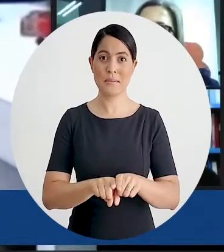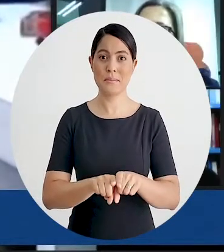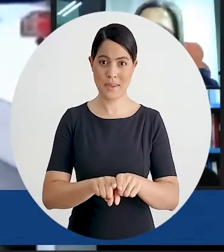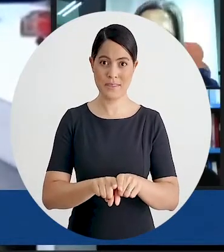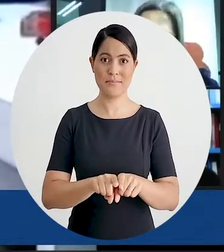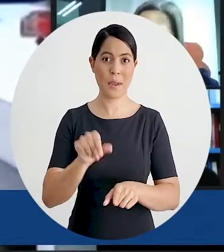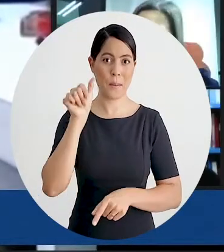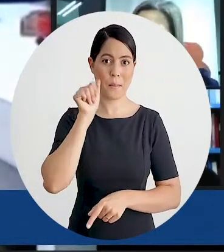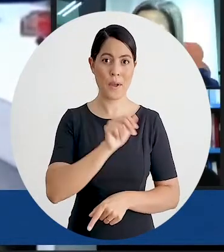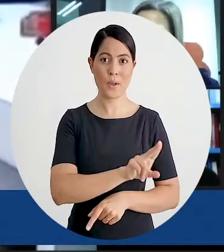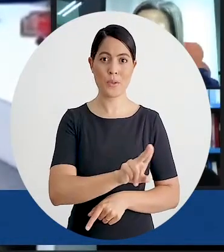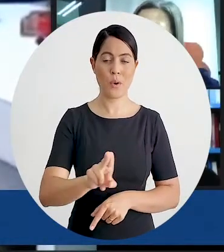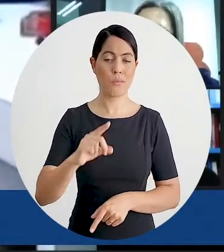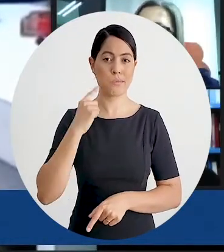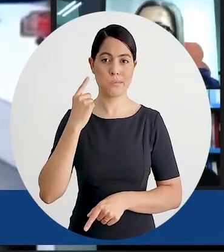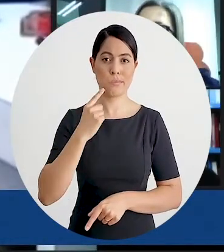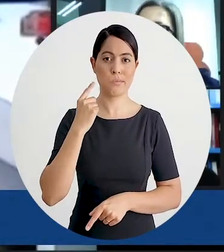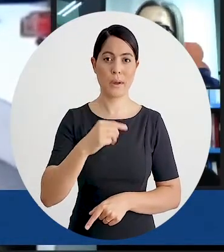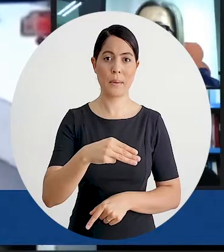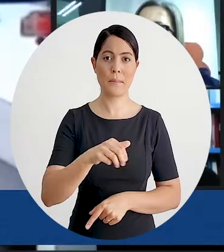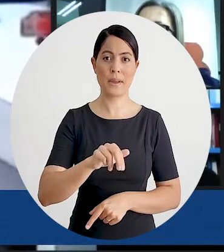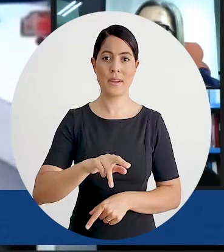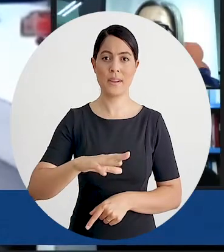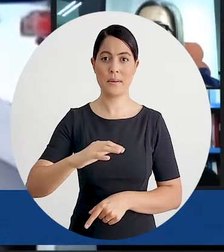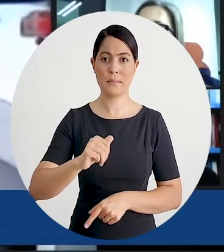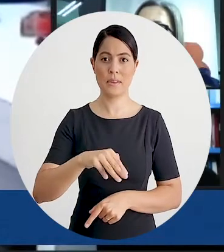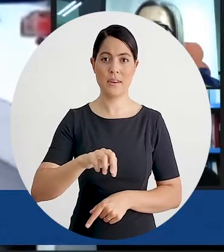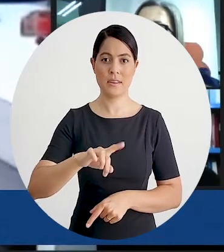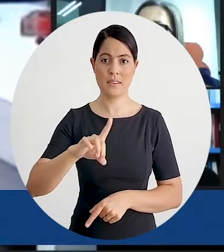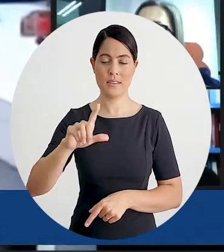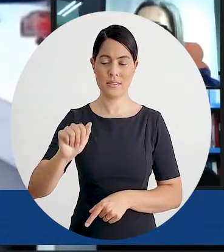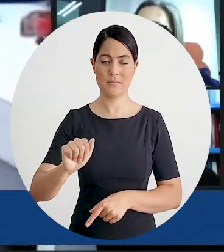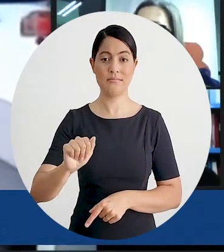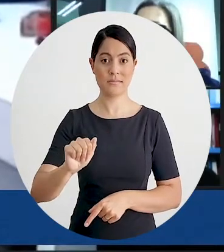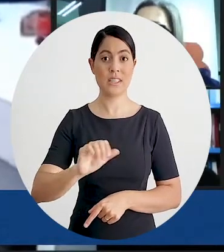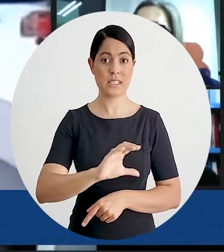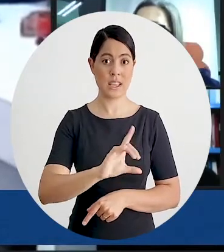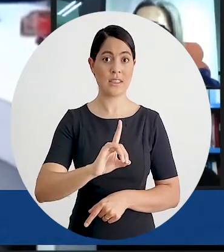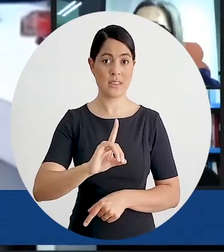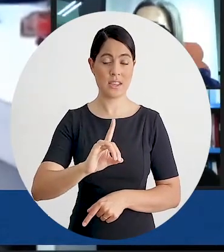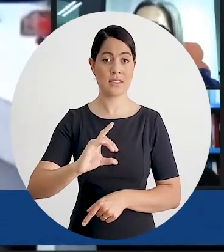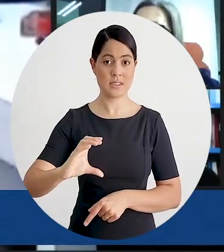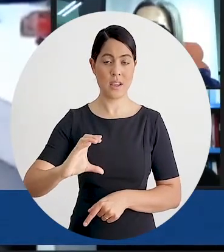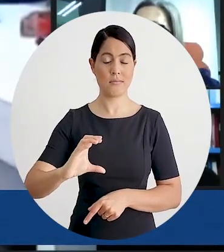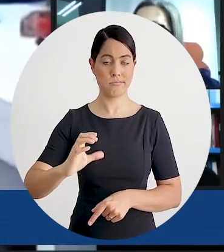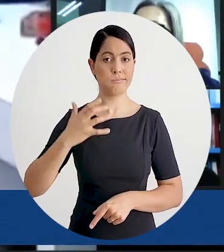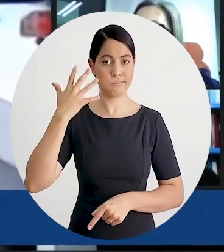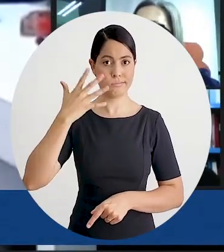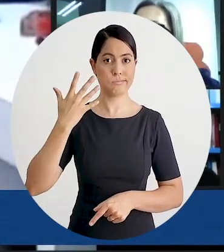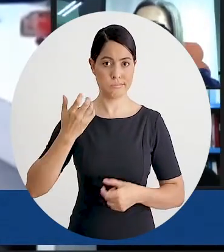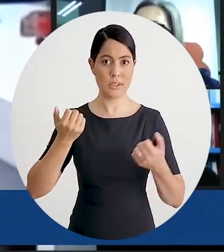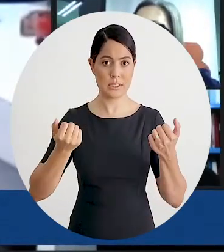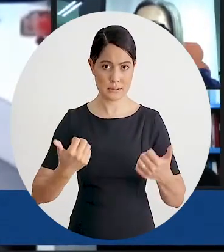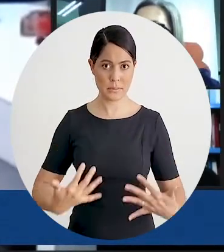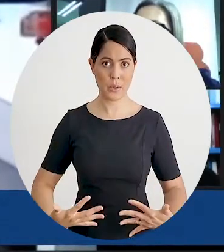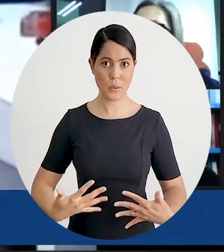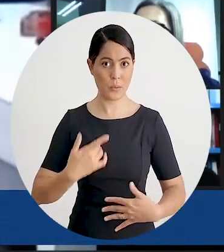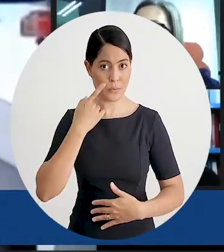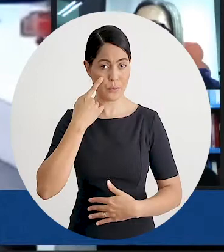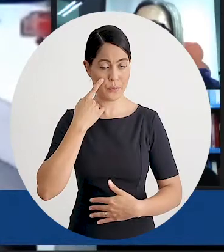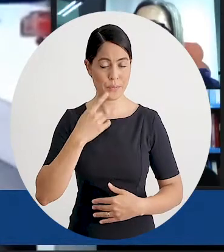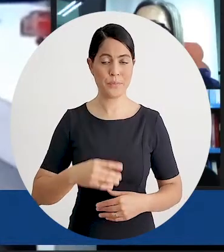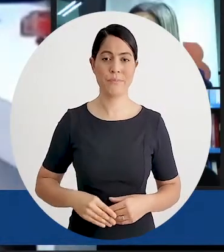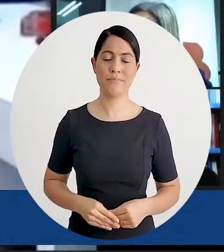Maria Miranda, comemorou o CDC, mas lamentou que violações ainda ocorrem nas relações de consumo através de